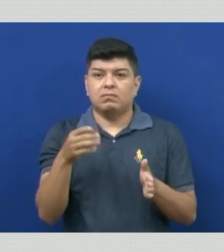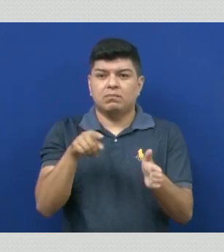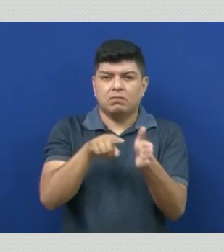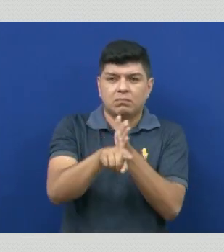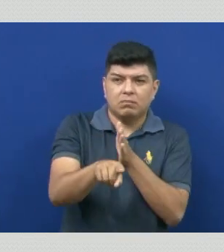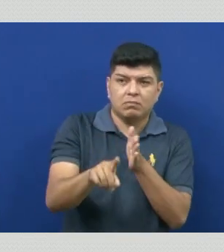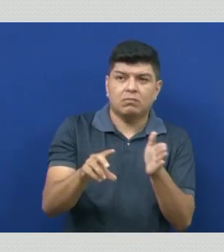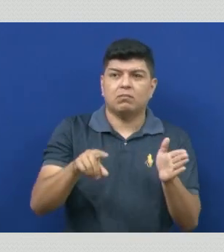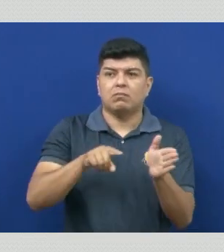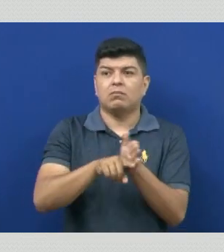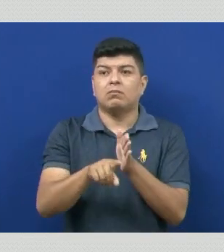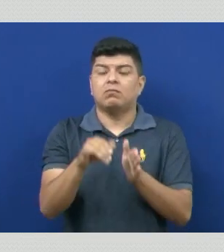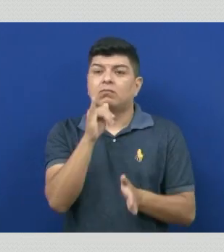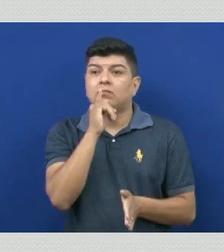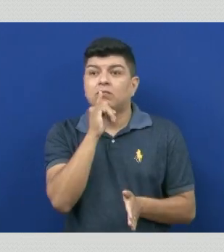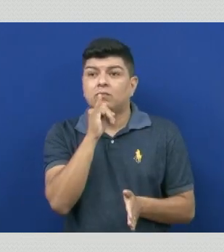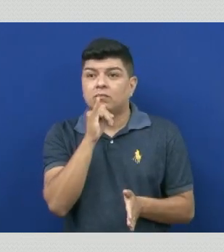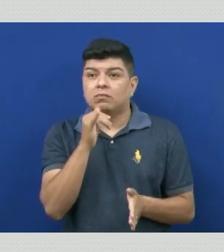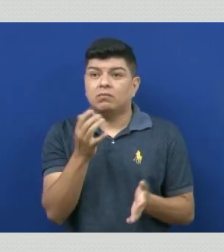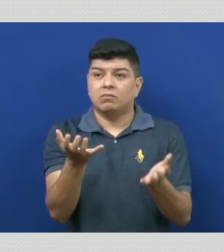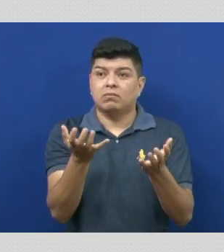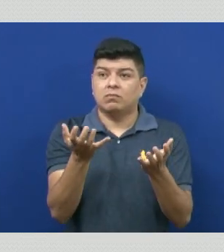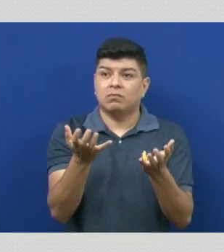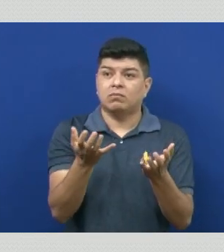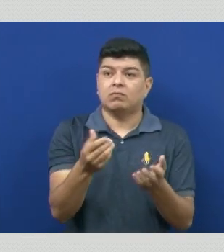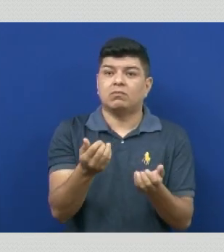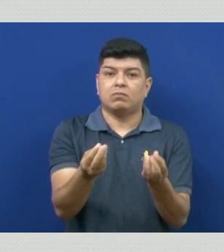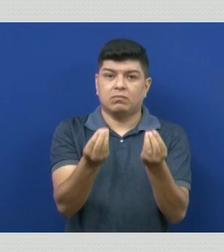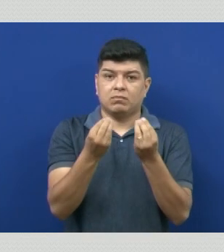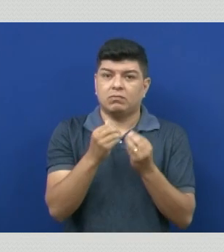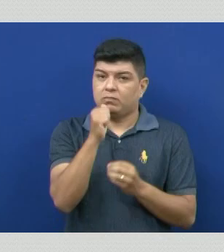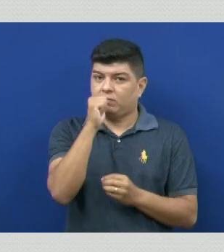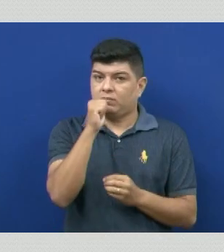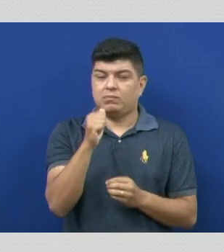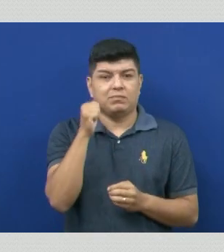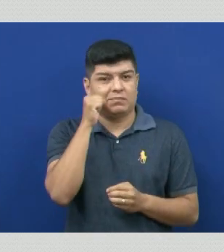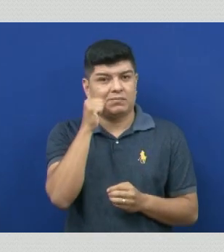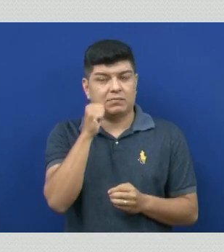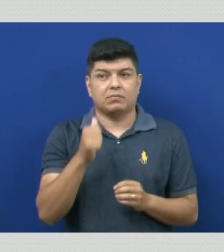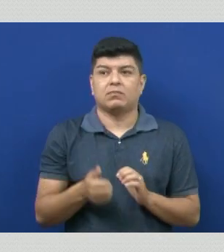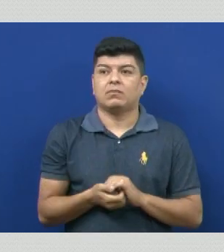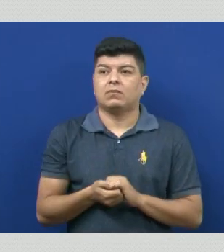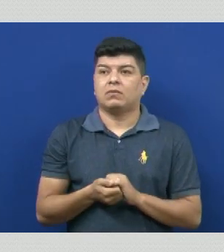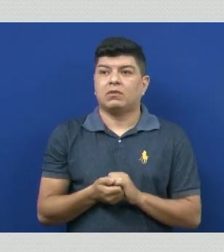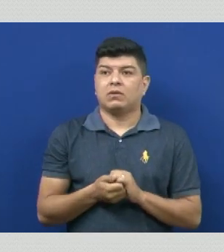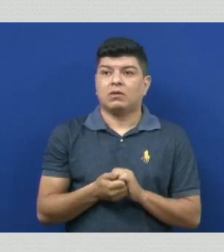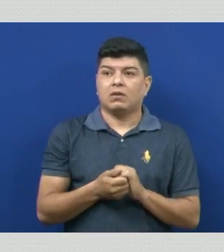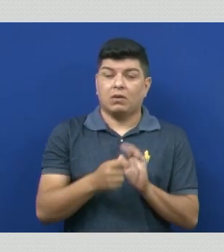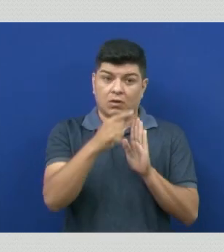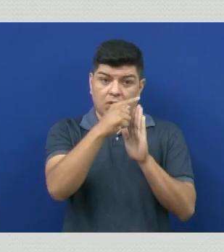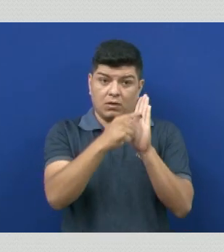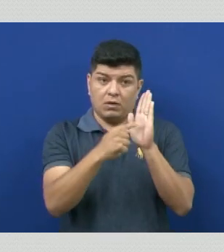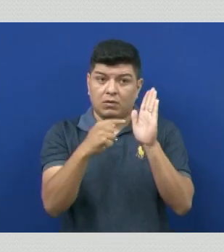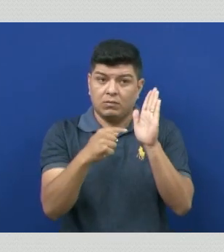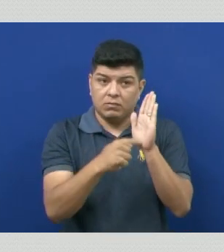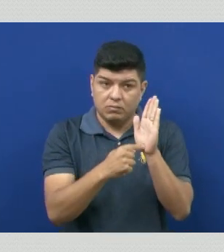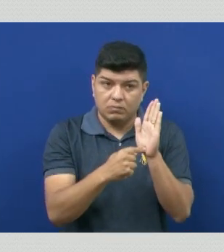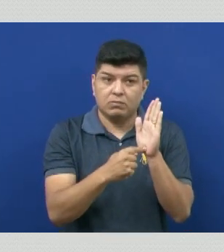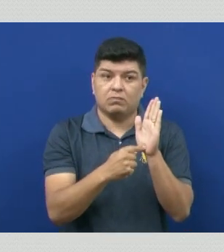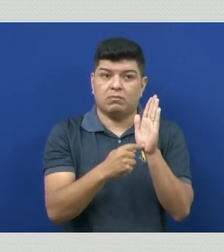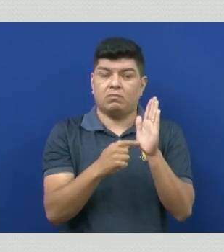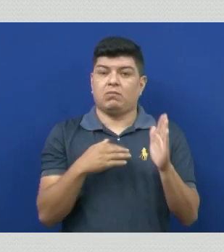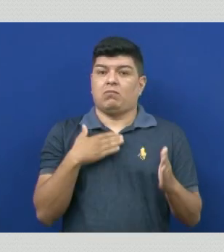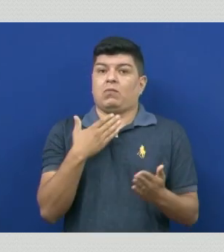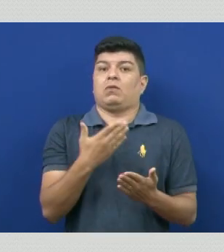ou um questionamento. Exemplo: quer dar-me de beber, minha menina? E o ponto de exclamação. O ponto de exclamação indica uma